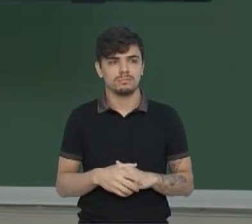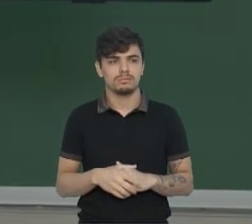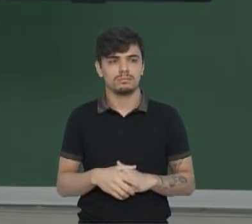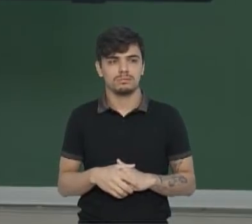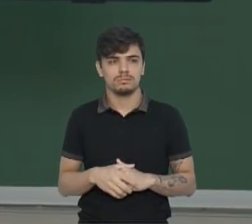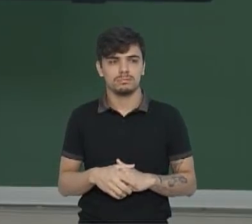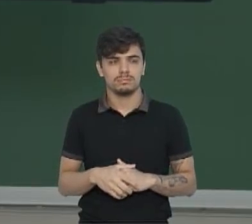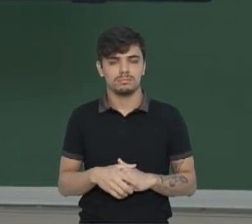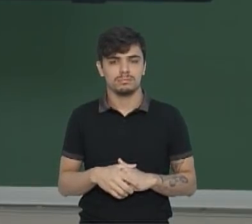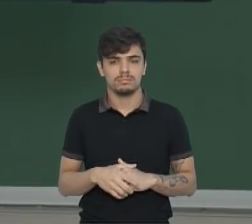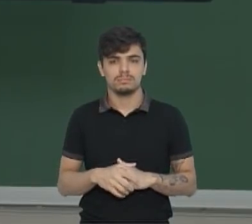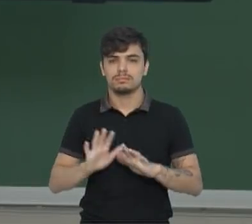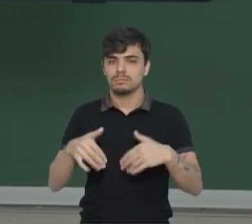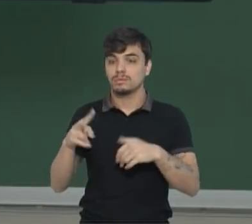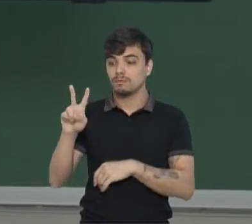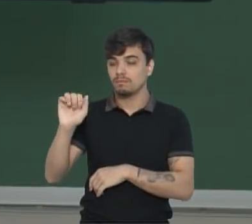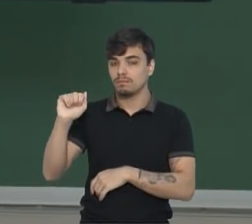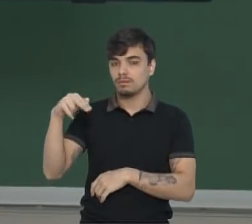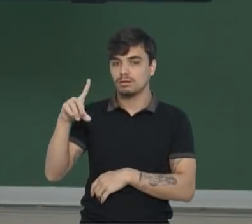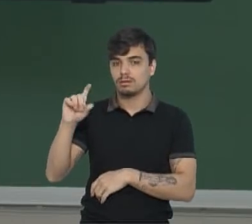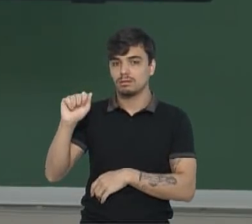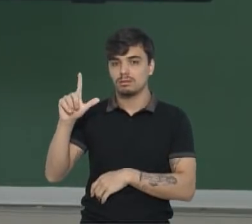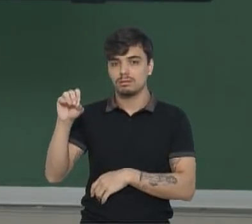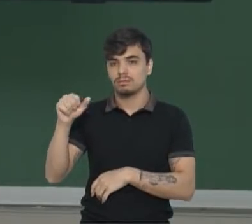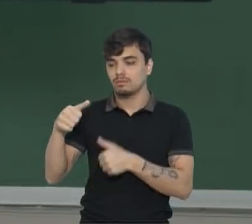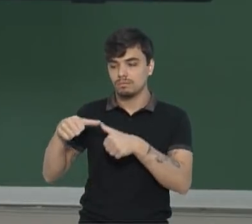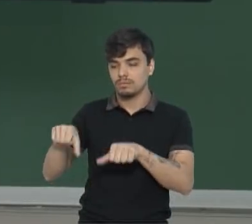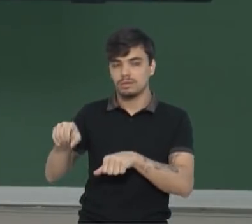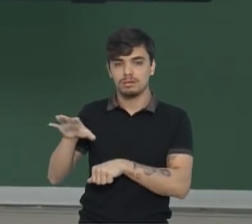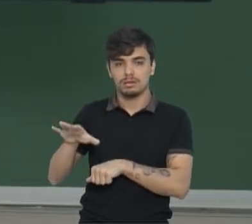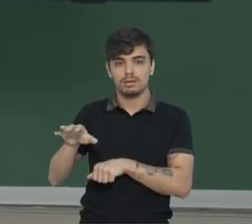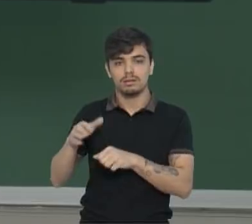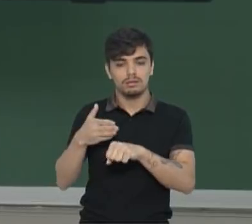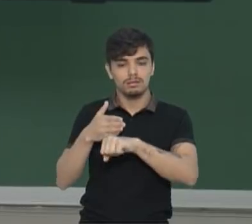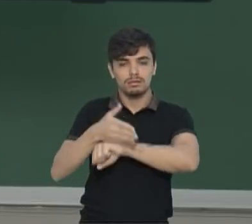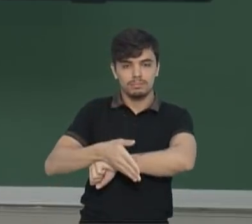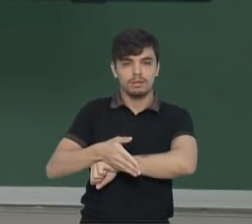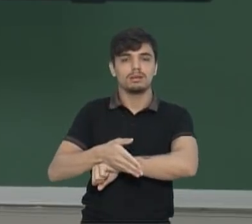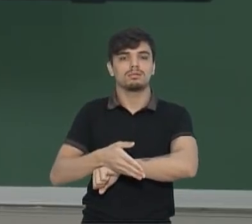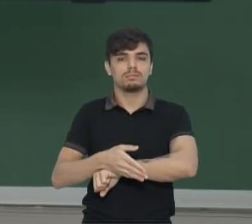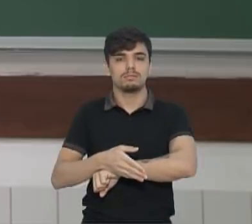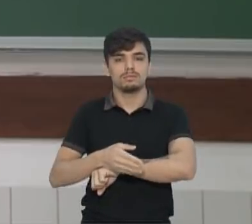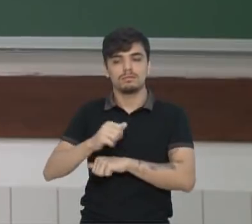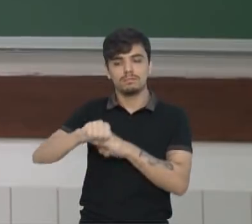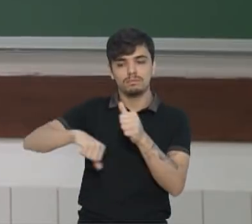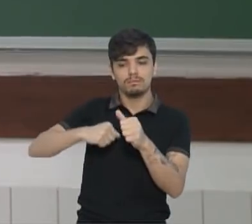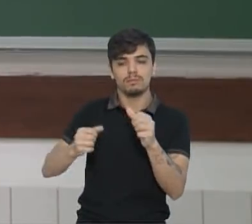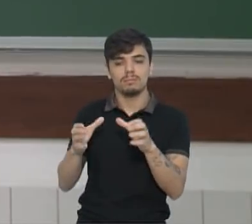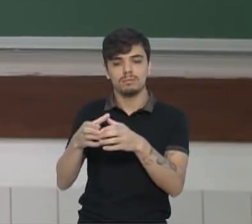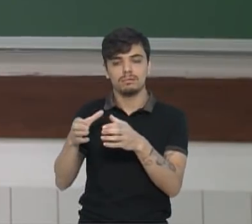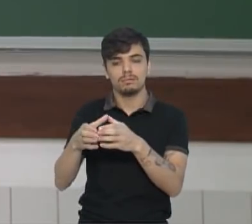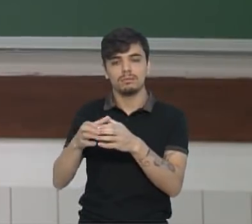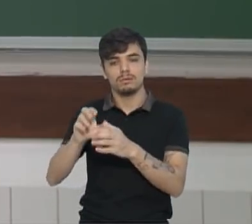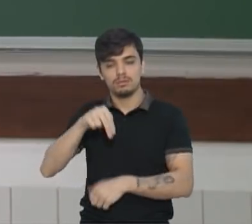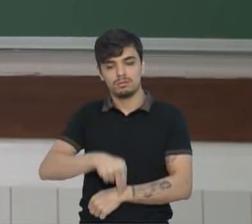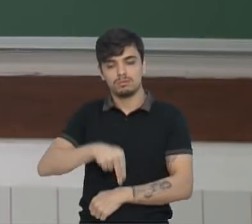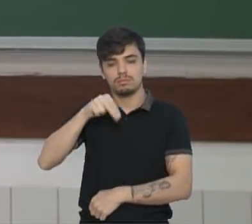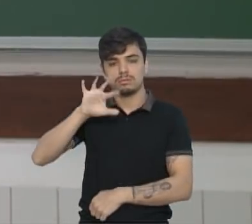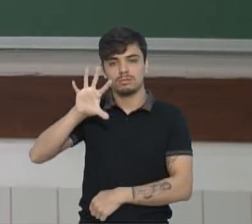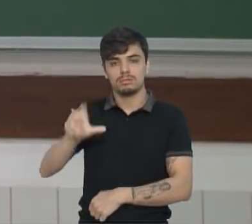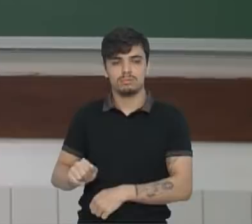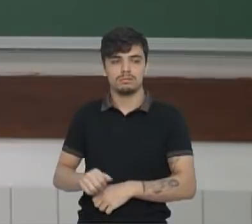Então os vândalos não ficam, né? Como a gente estudou anteriormente, eles passam pela Península Ibérica, mas formam seu reino no norte da África, tá?